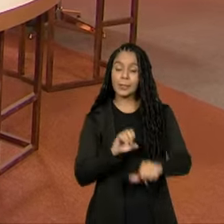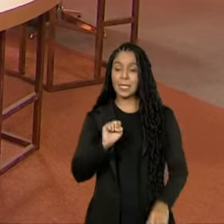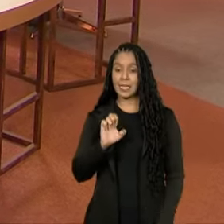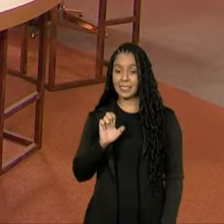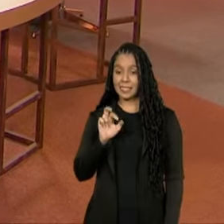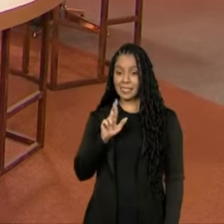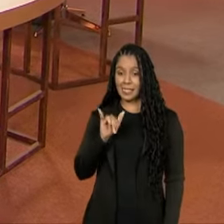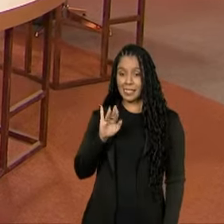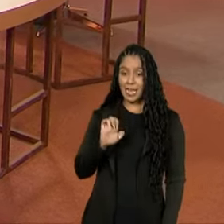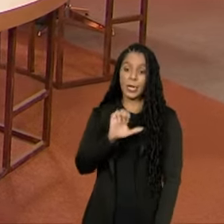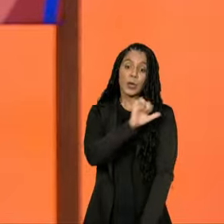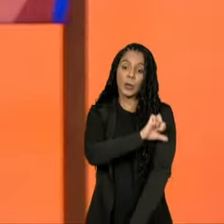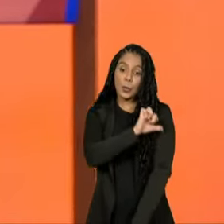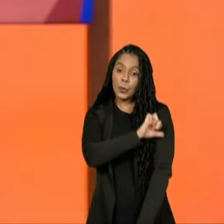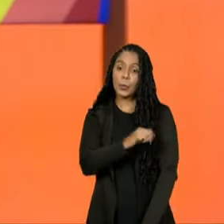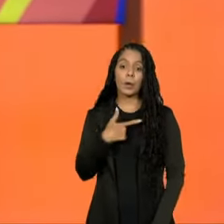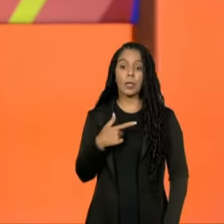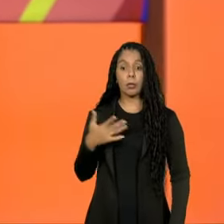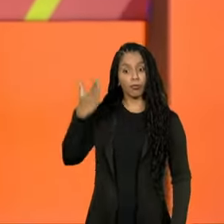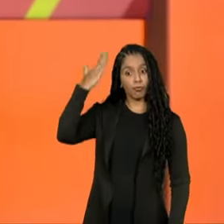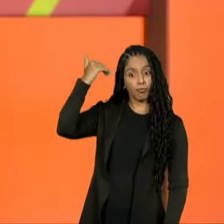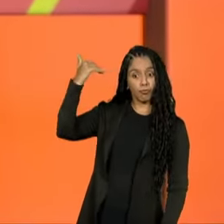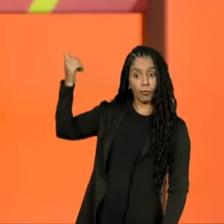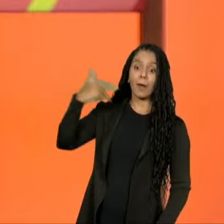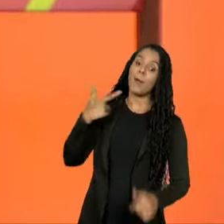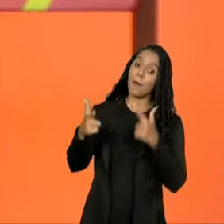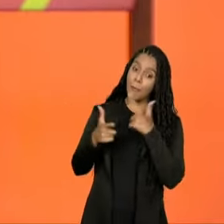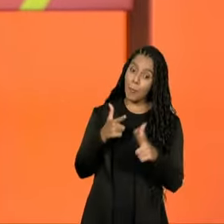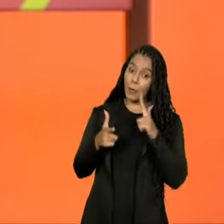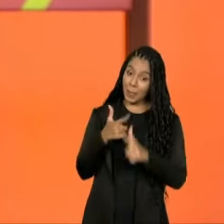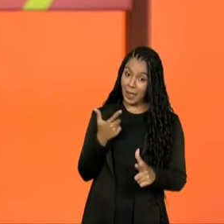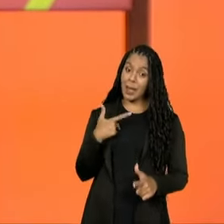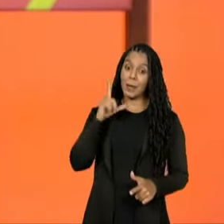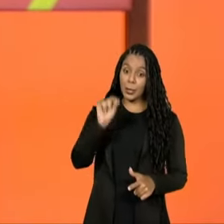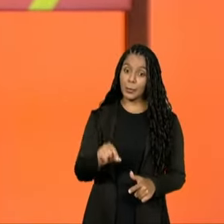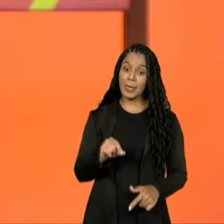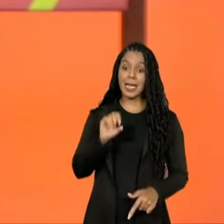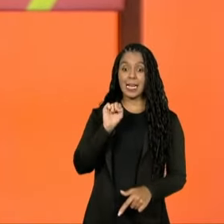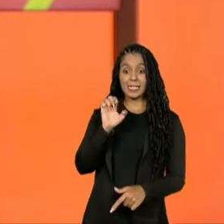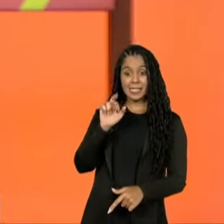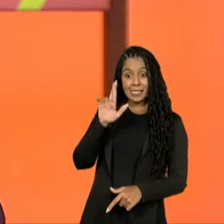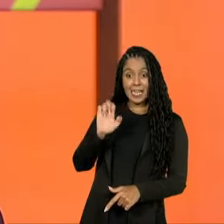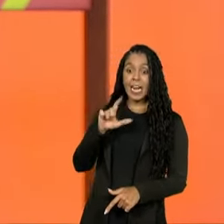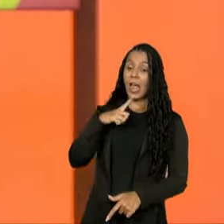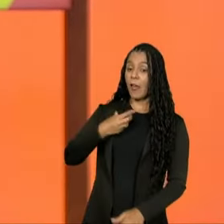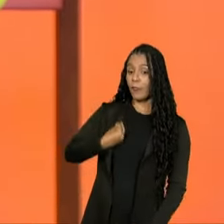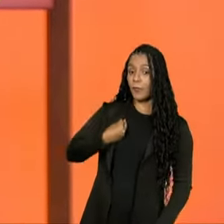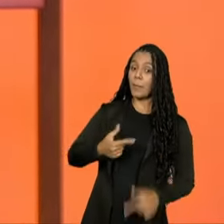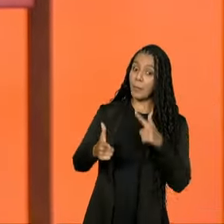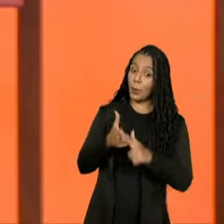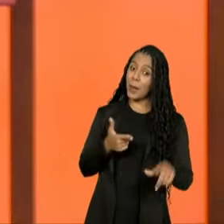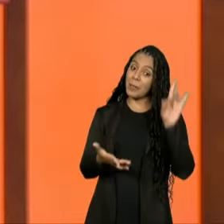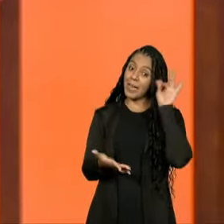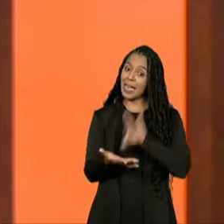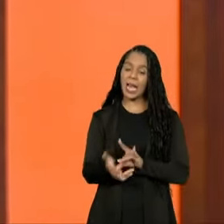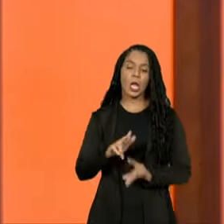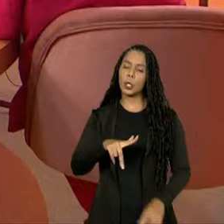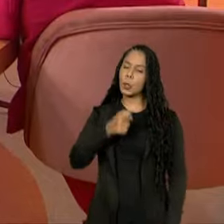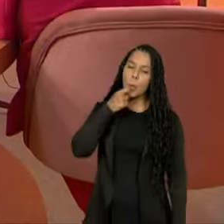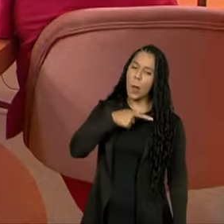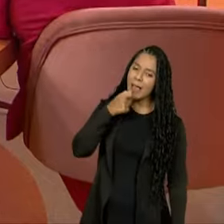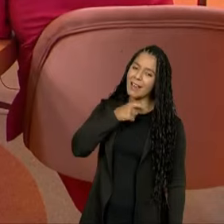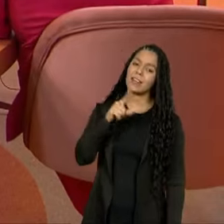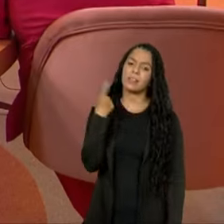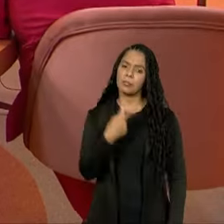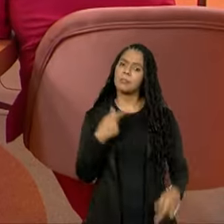que as barbáries do Rio são vividas por pessoas reais. Reais. E que não são engraçadas. Essas barbáries. A gente